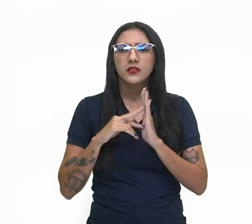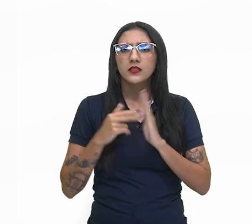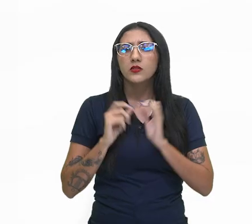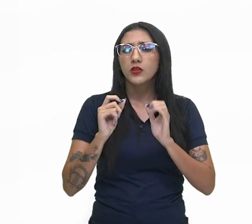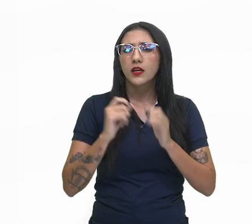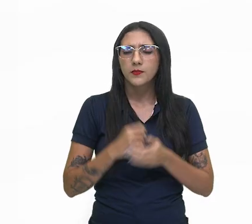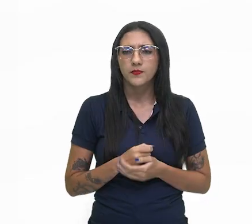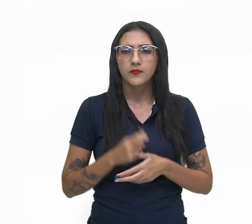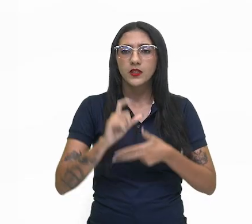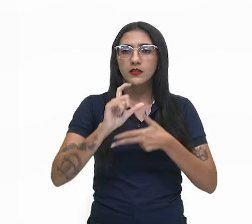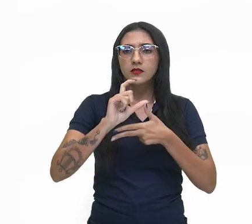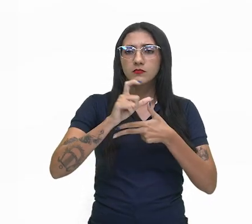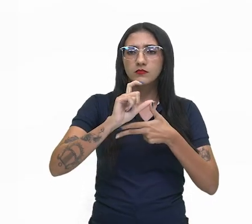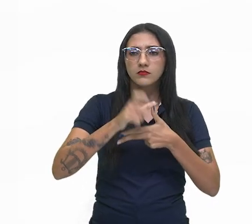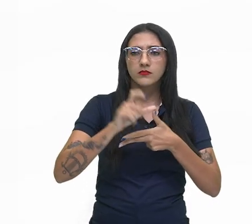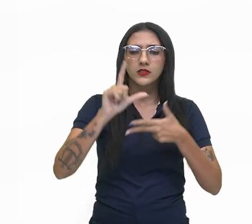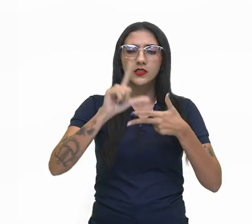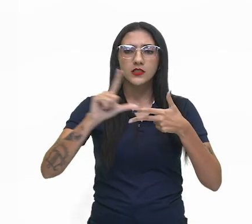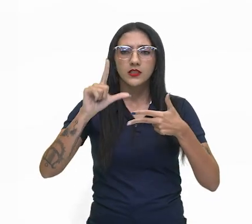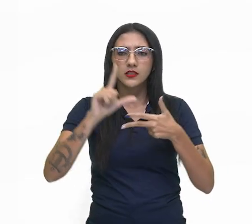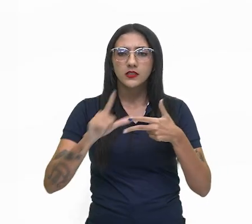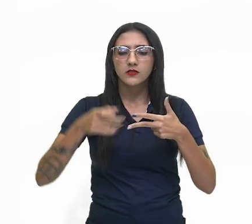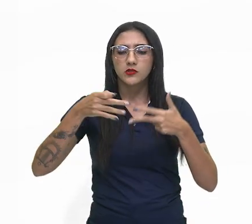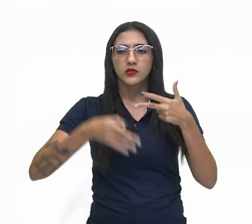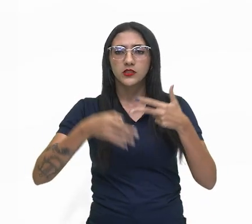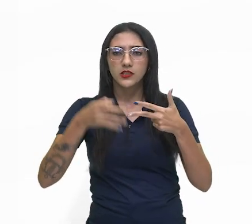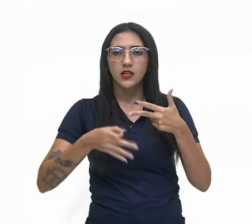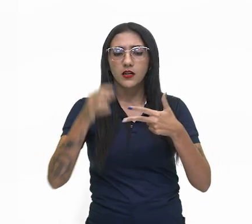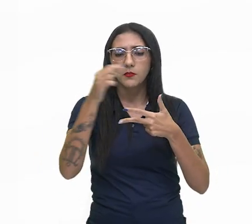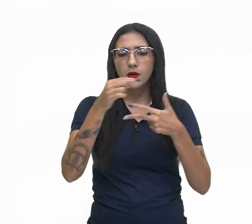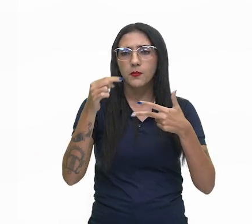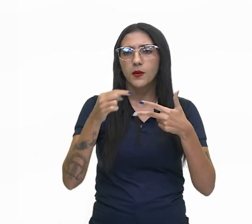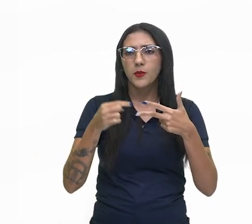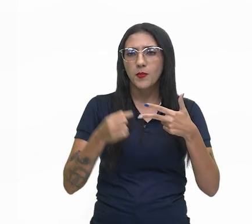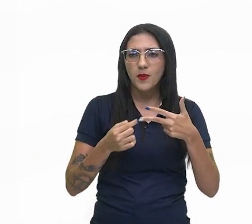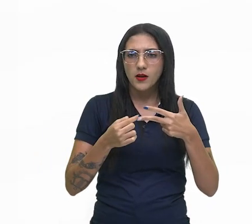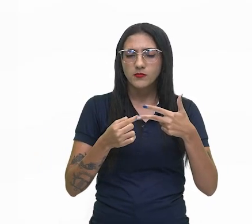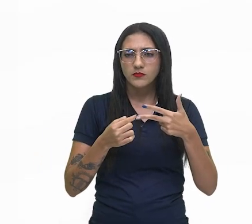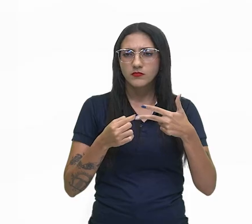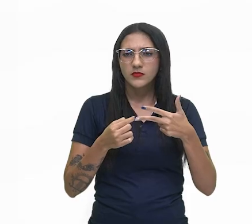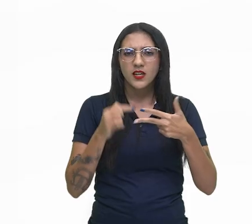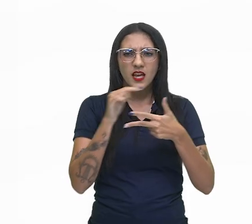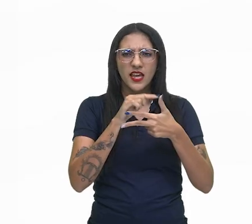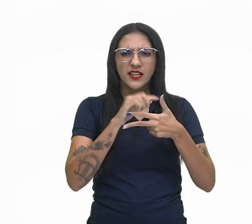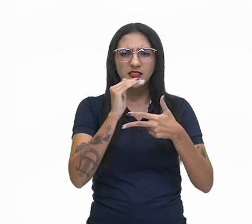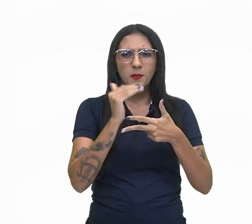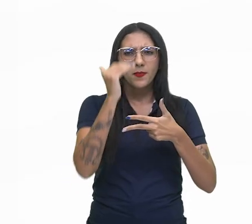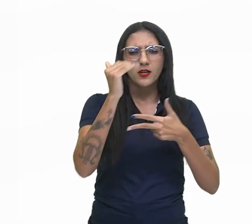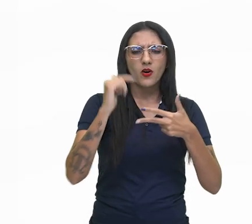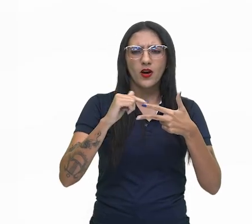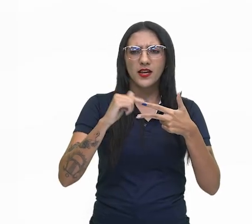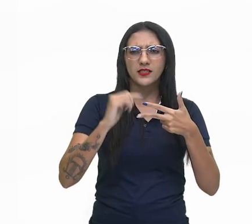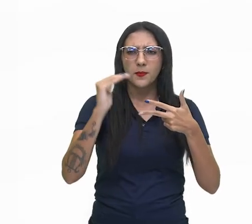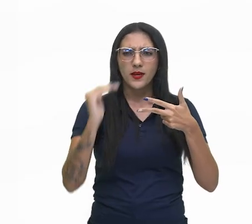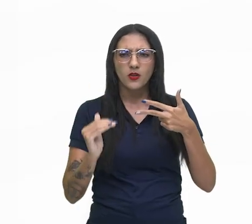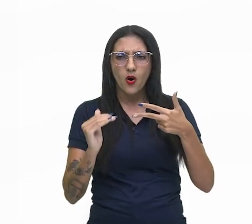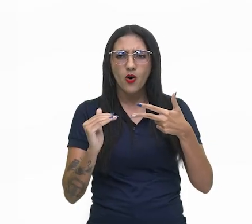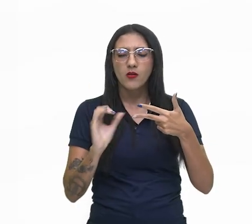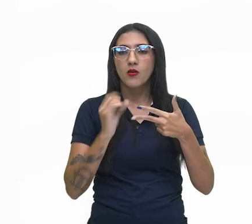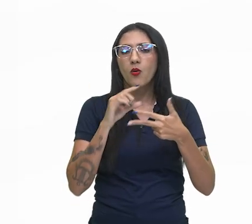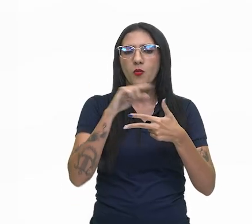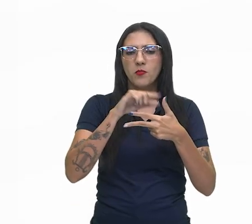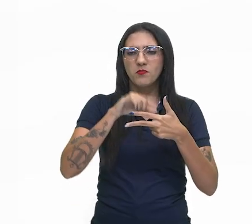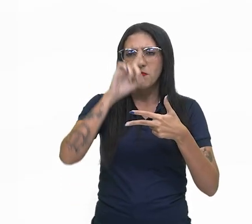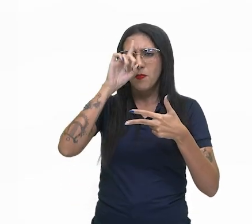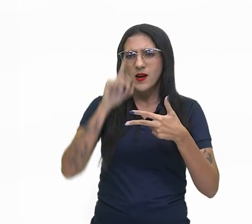poderes executivo, legislativo e judiciário, cada qual com a sua função. E um não pode ser maior do que o outro ou querer